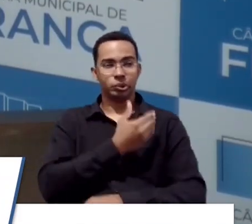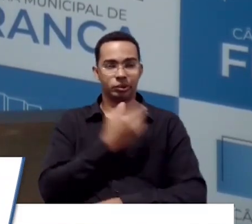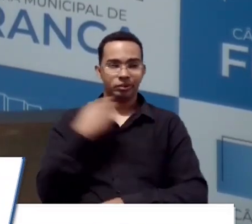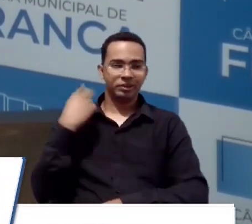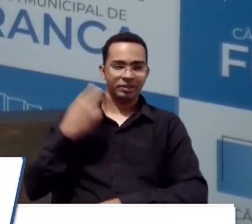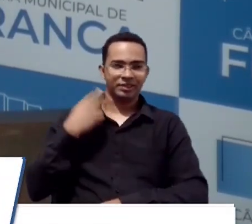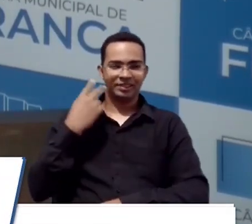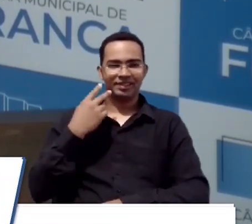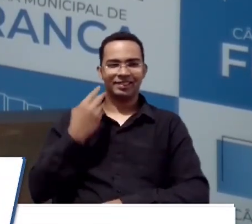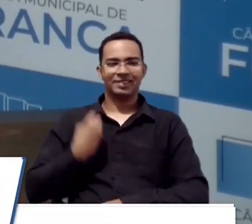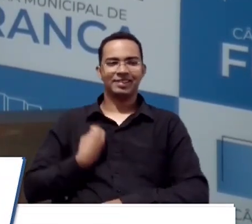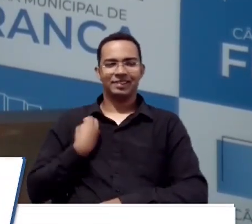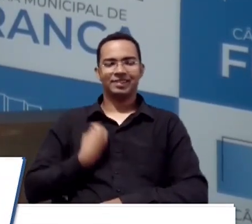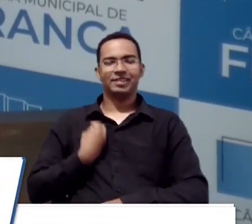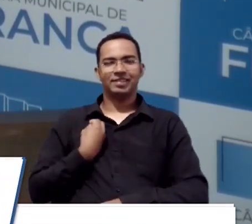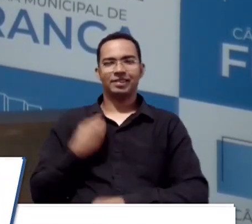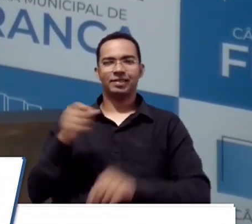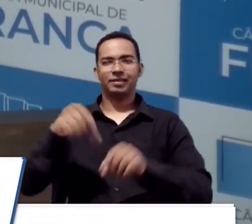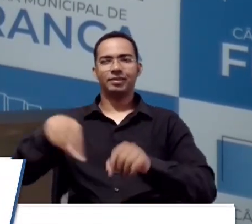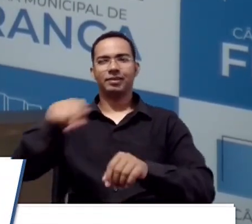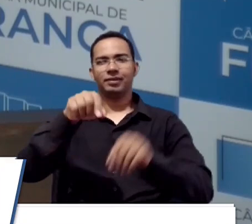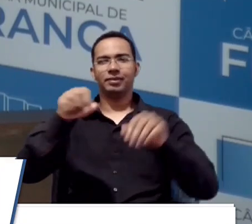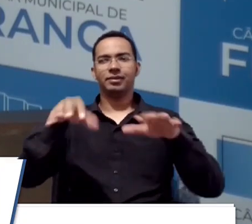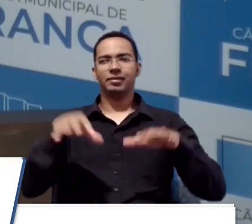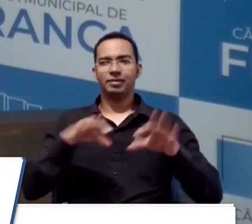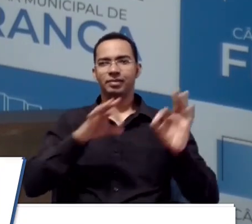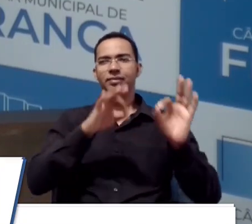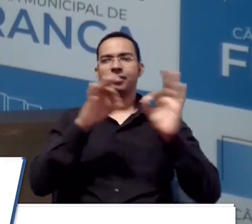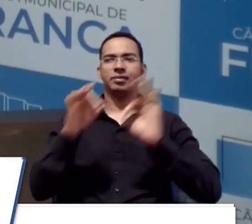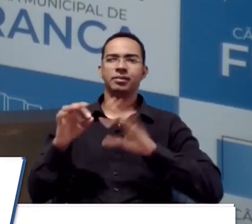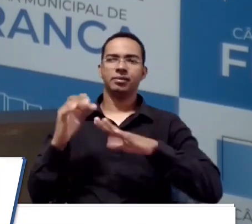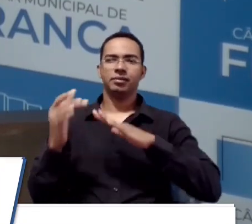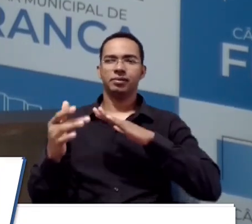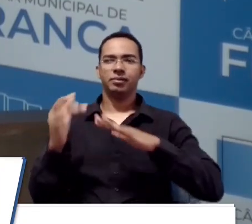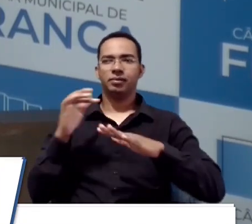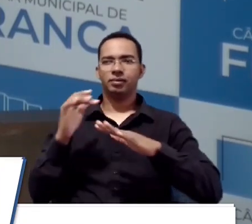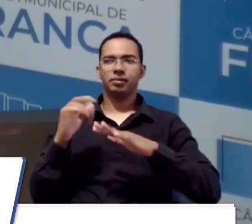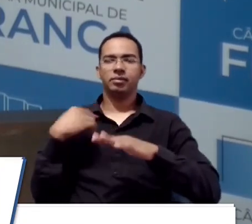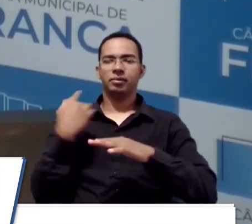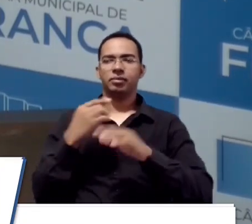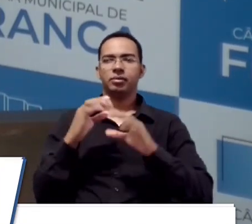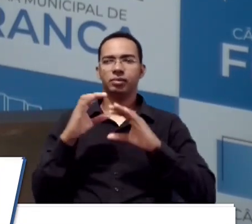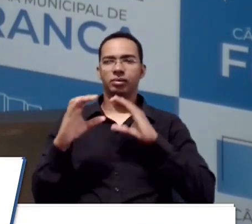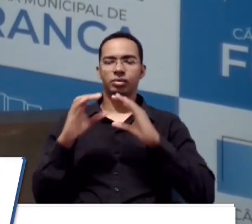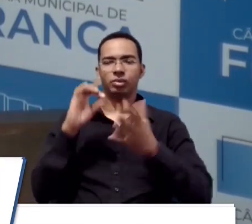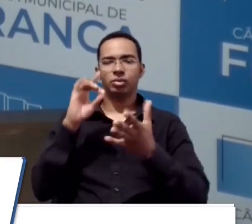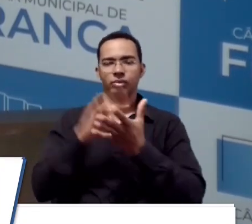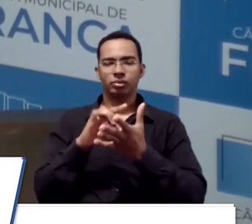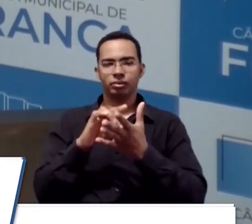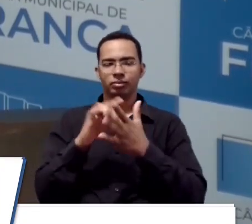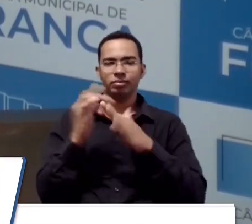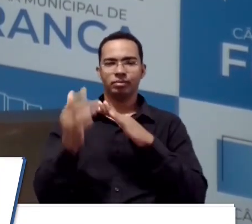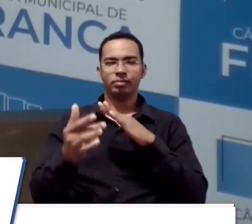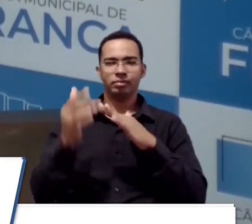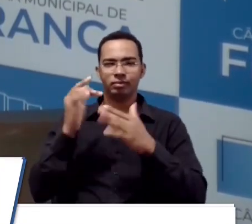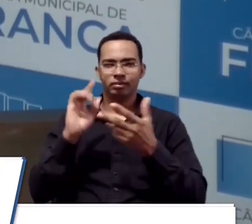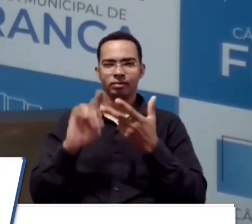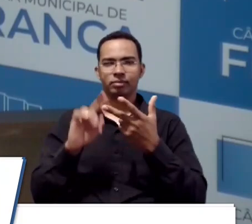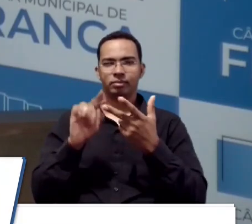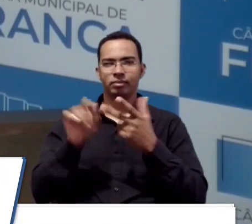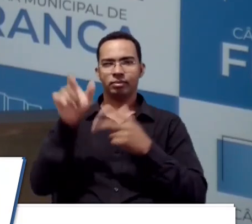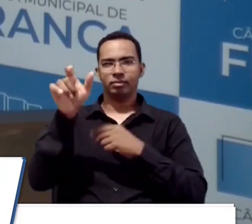vereadores, público presente que acompanham pela rede social, nossos canais oficiais, e na